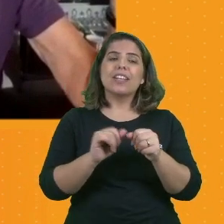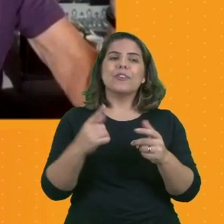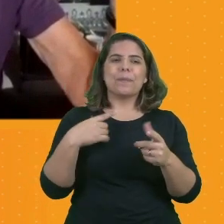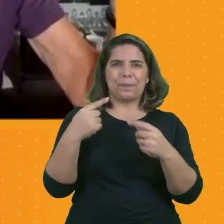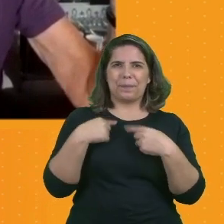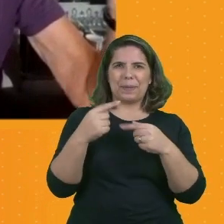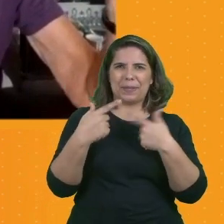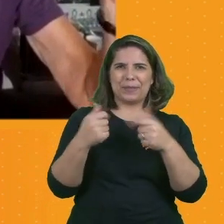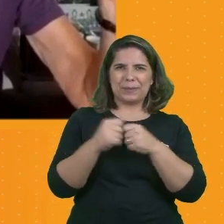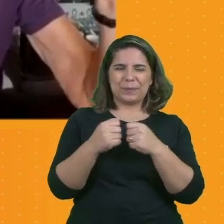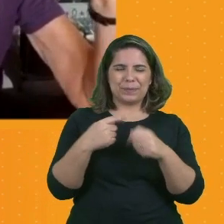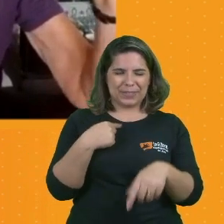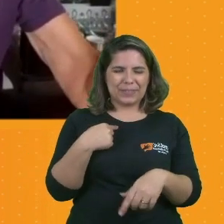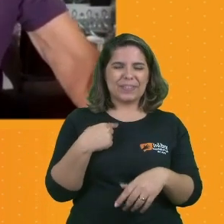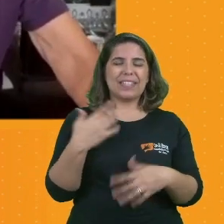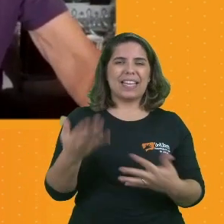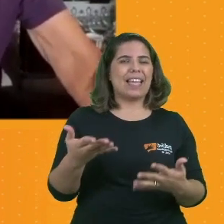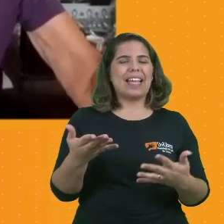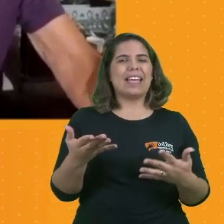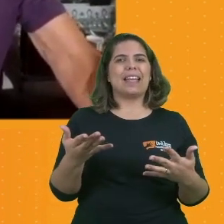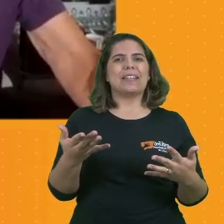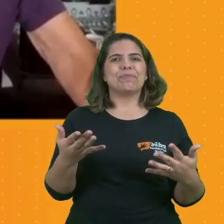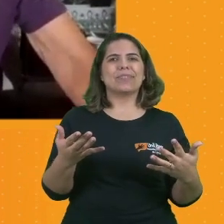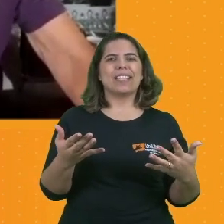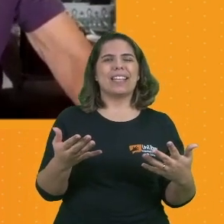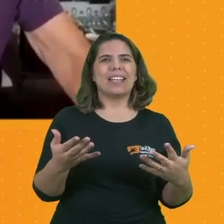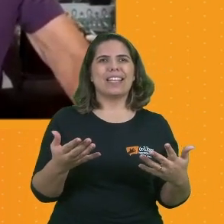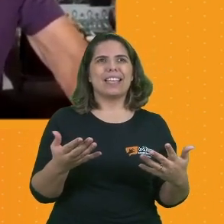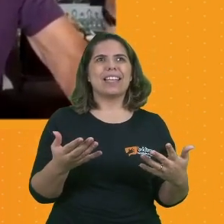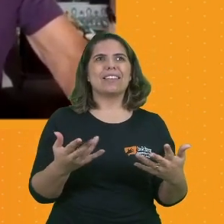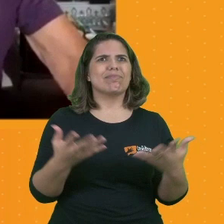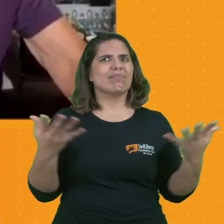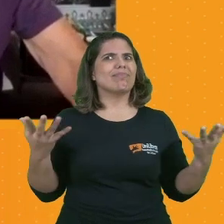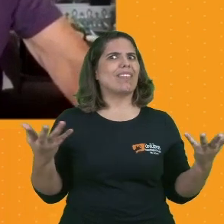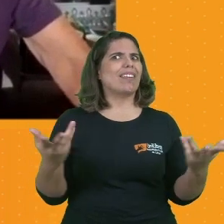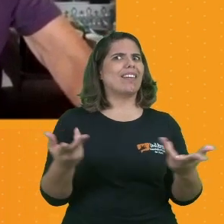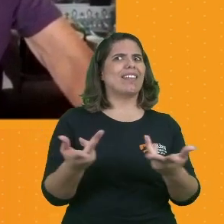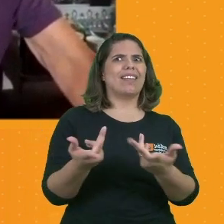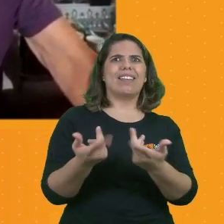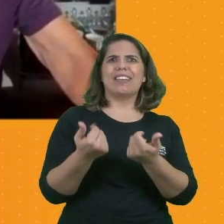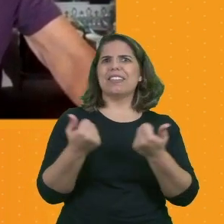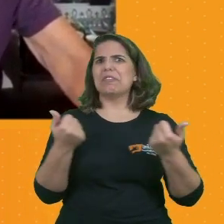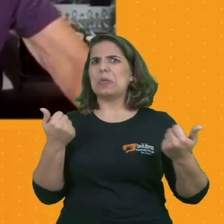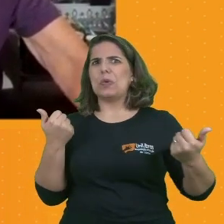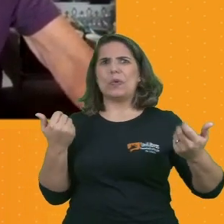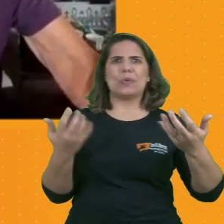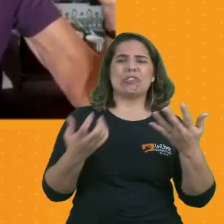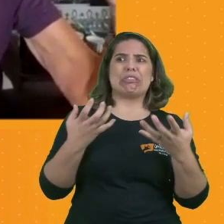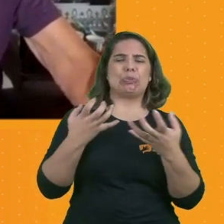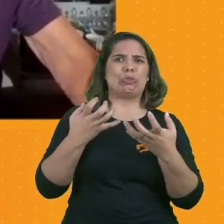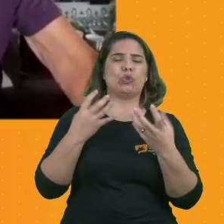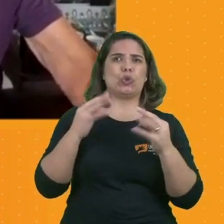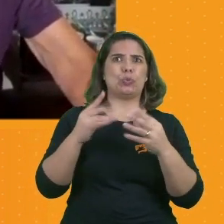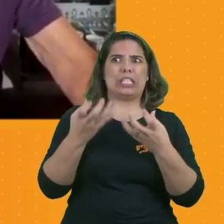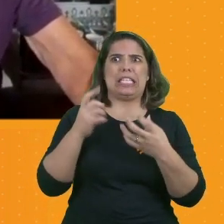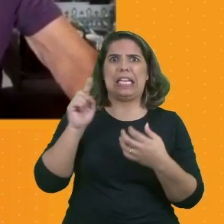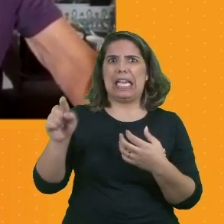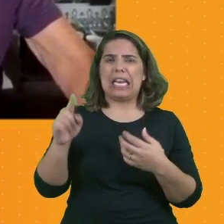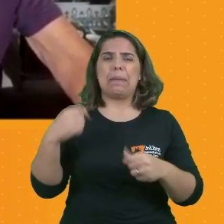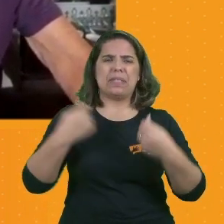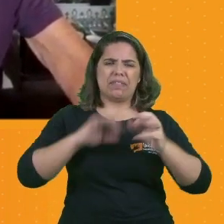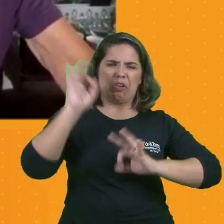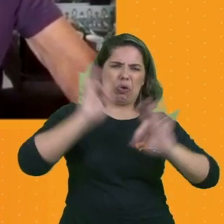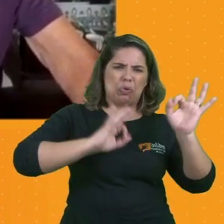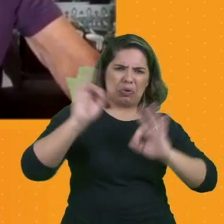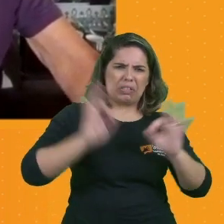para mim que era aquela coisa mais valiosa Obrigada assistir que preparam as